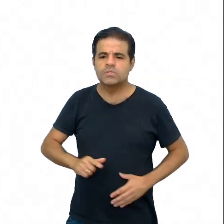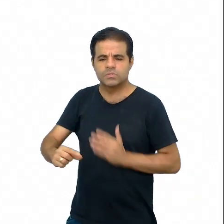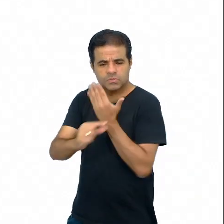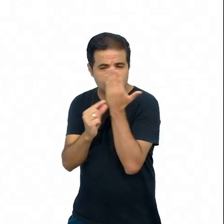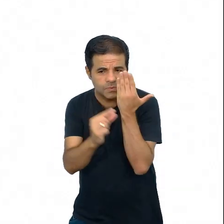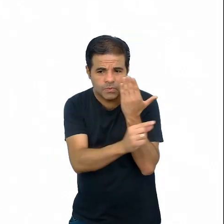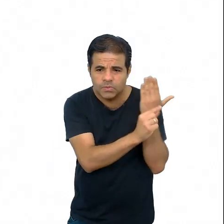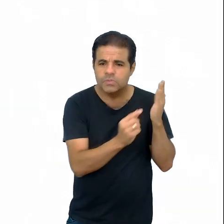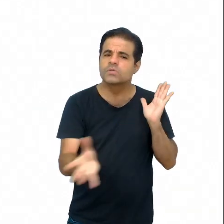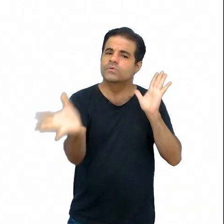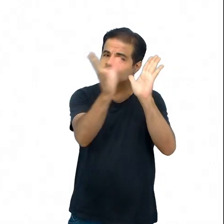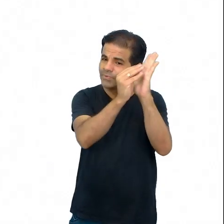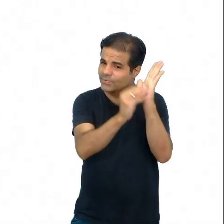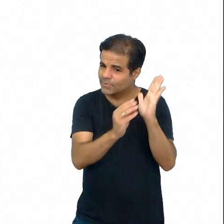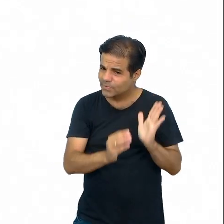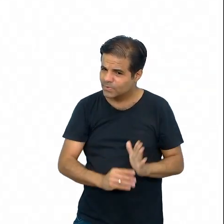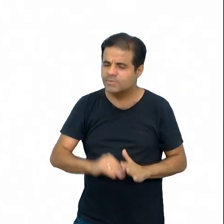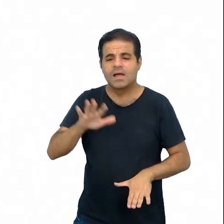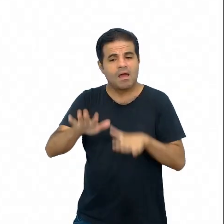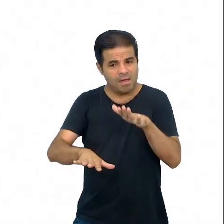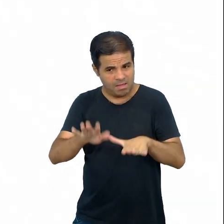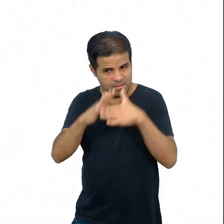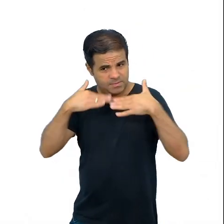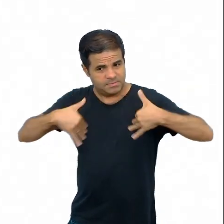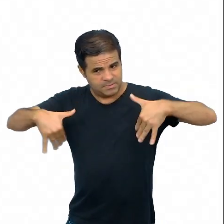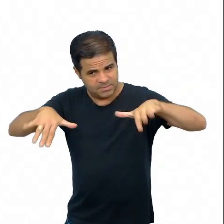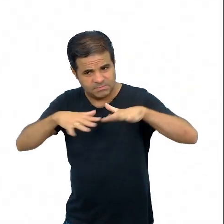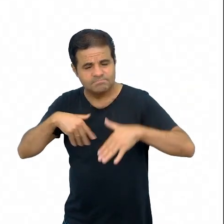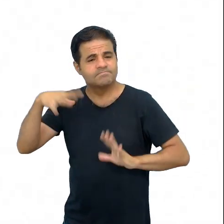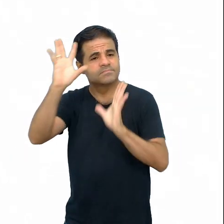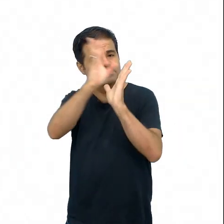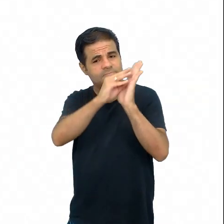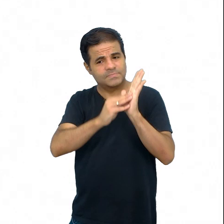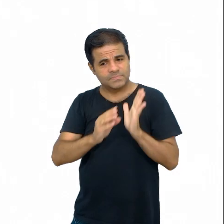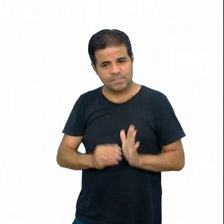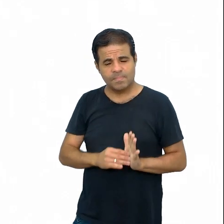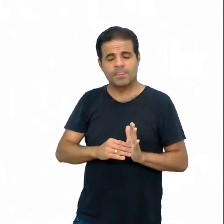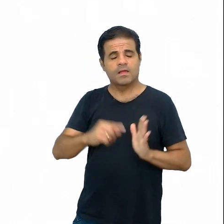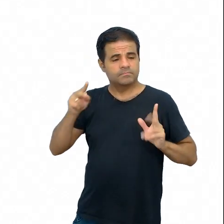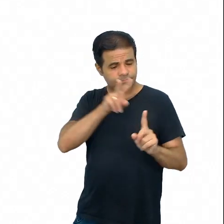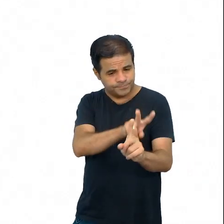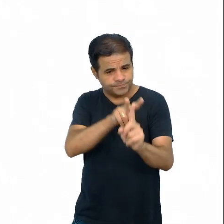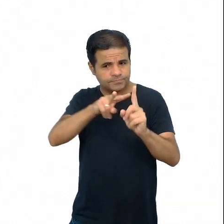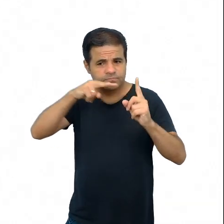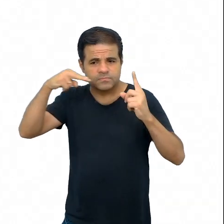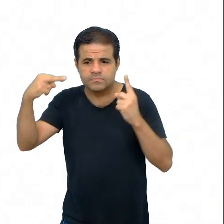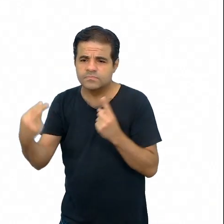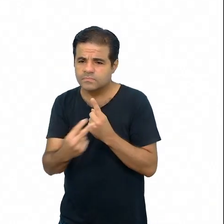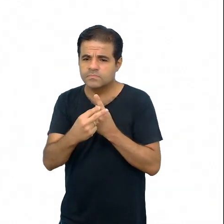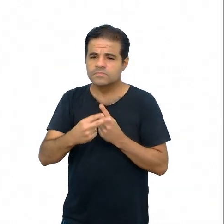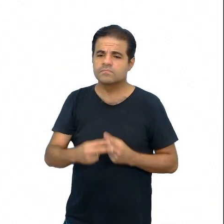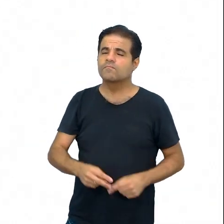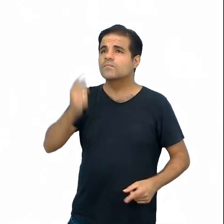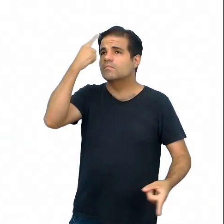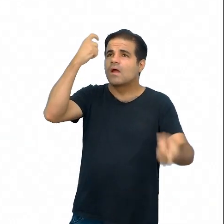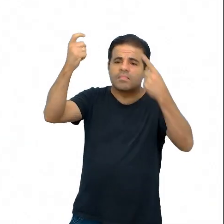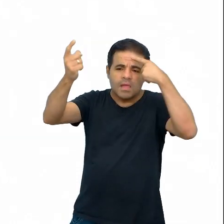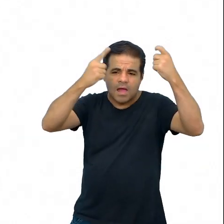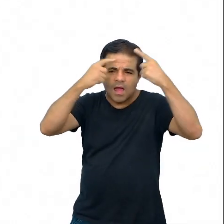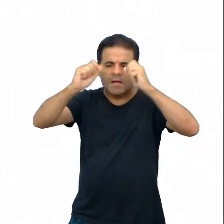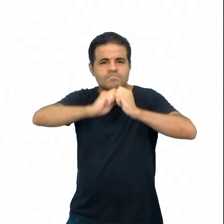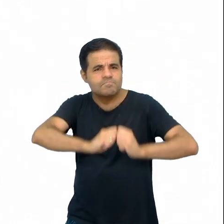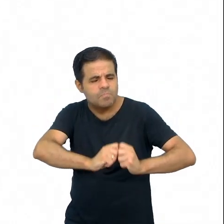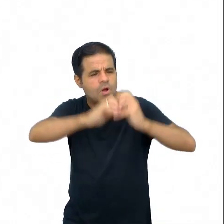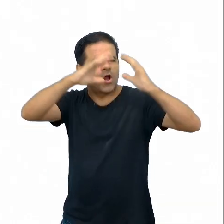autores que são citados, muitas vezes, para fundamentar, né, o ponto de vista de quem defende uma ideia.